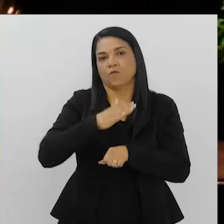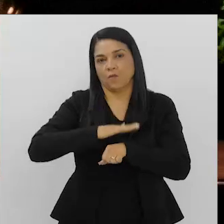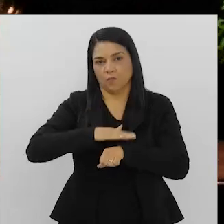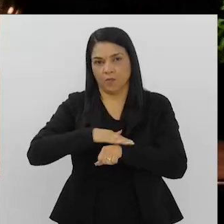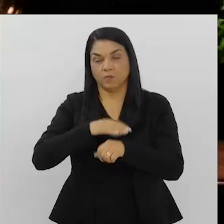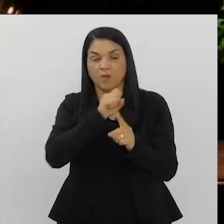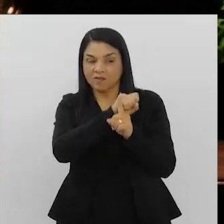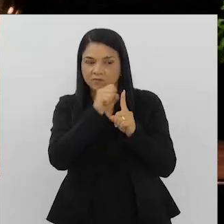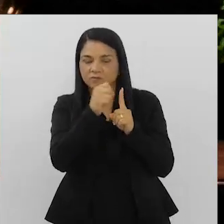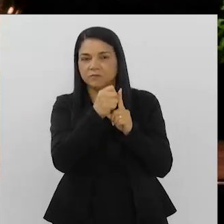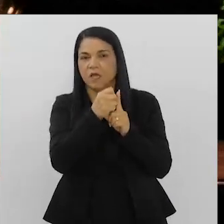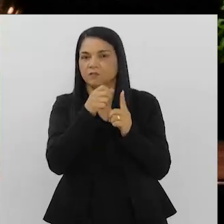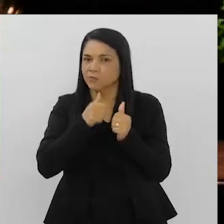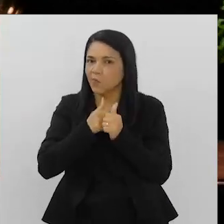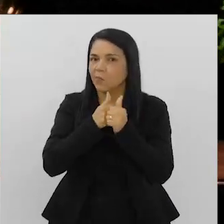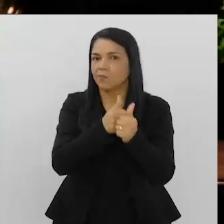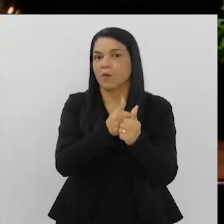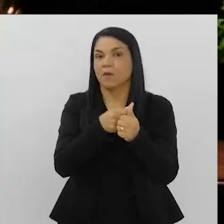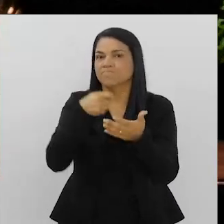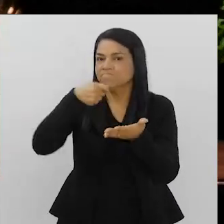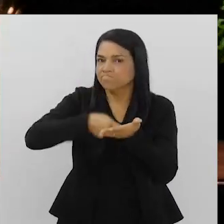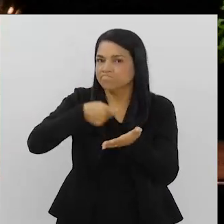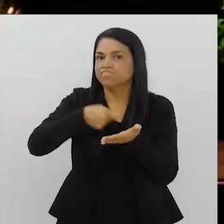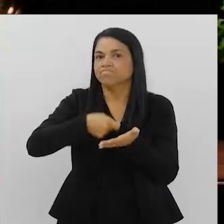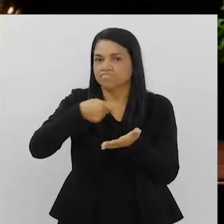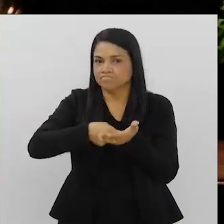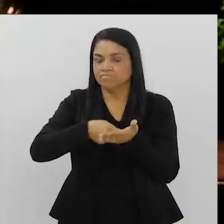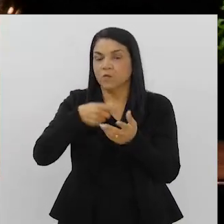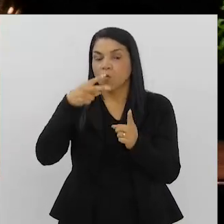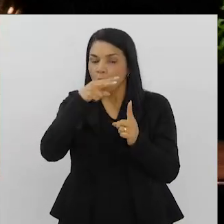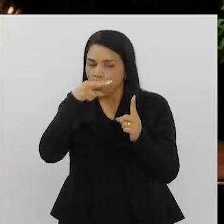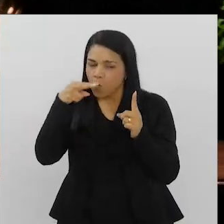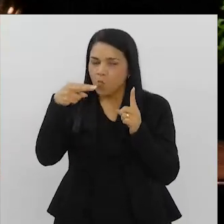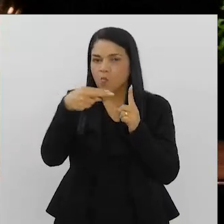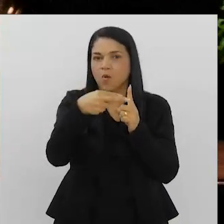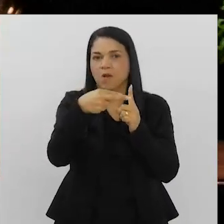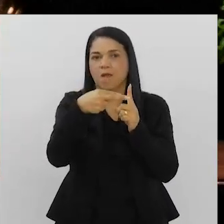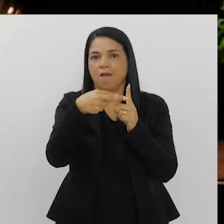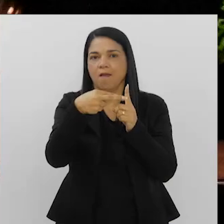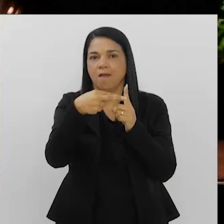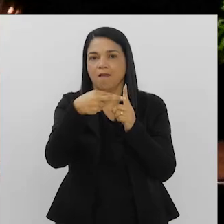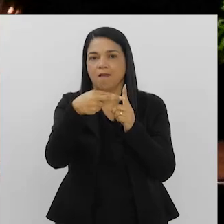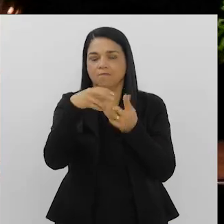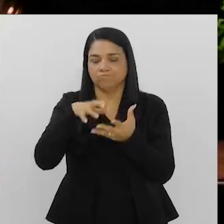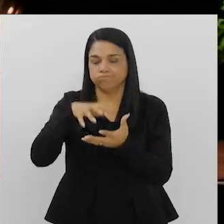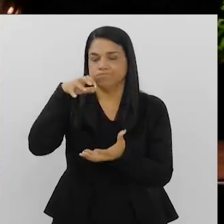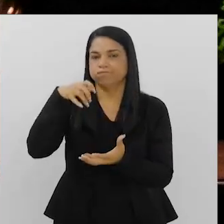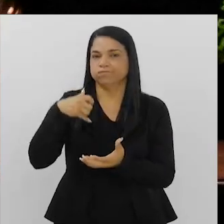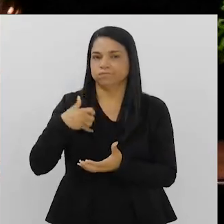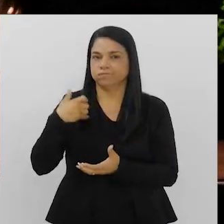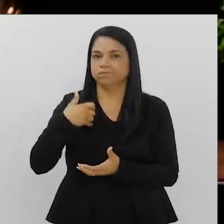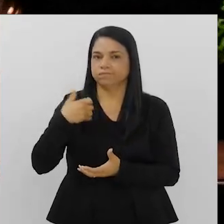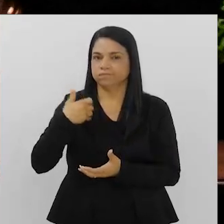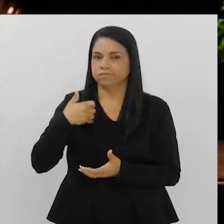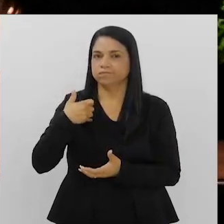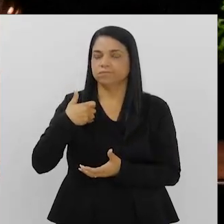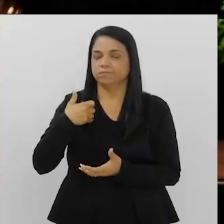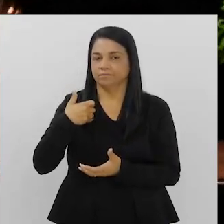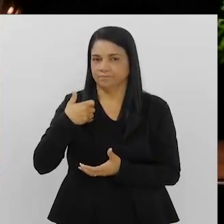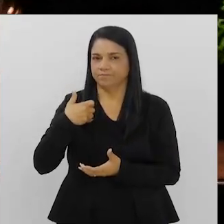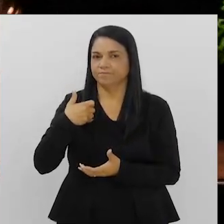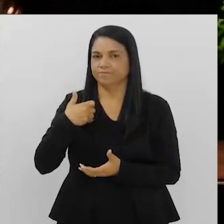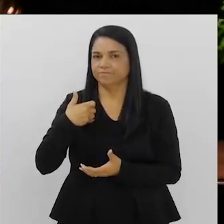momento, a sociedade, né, também, que exige esse olhar, né, para o